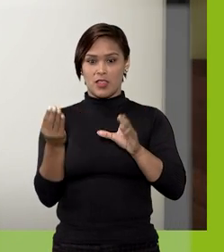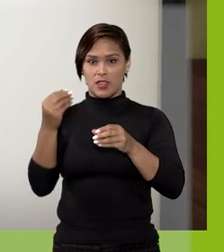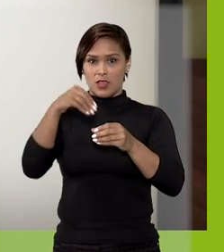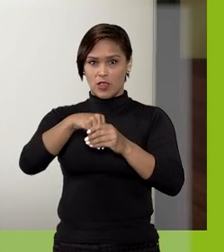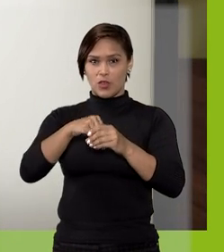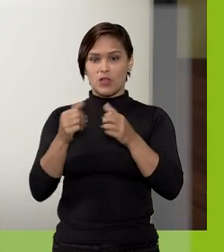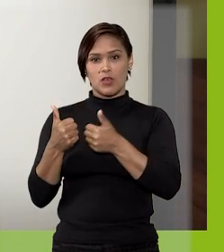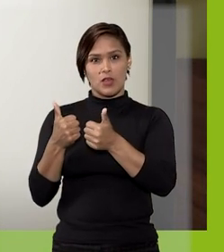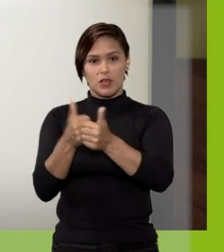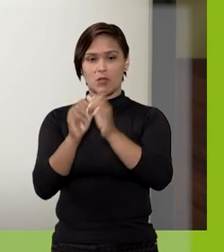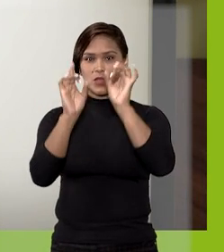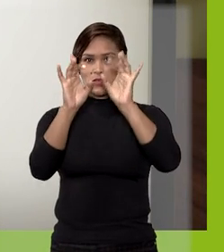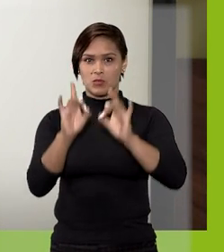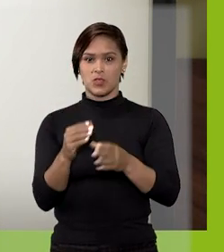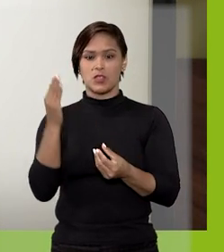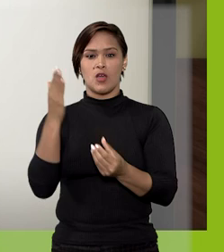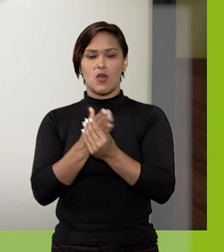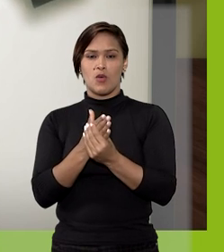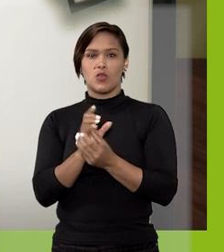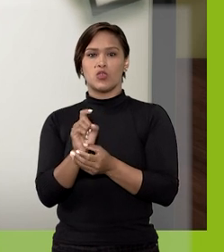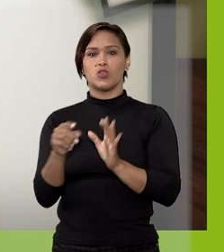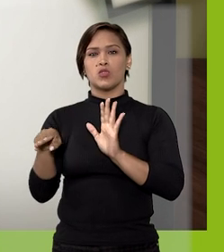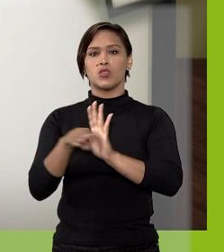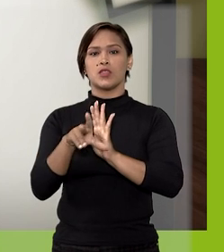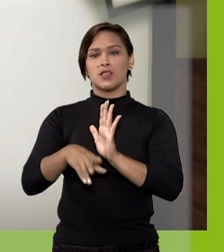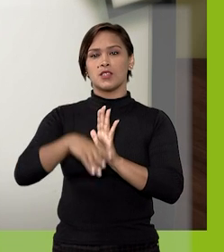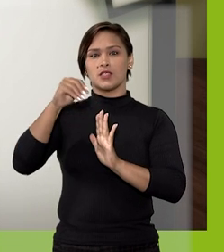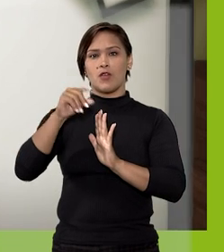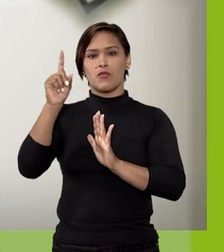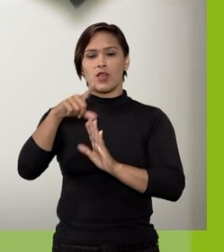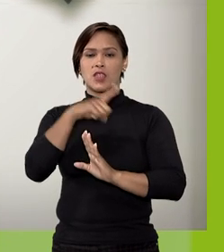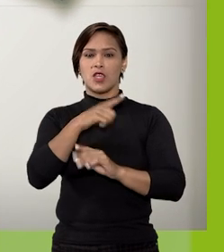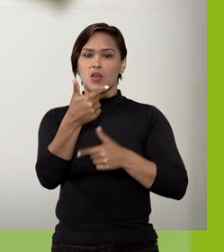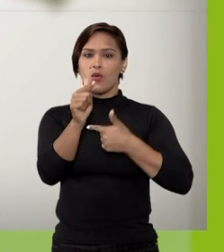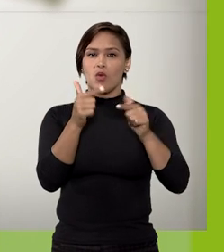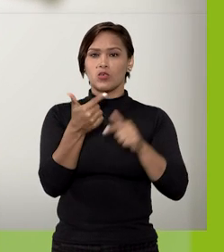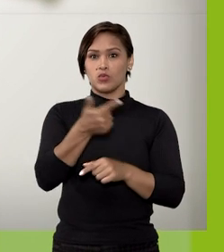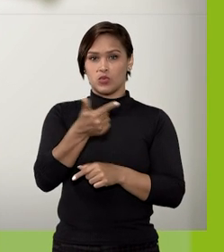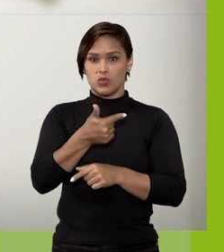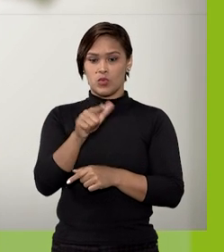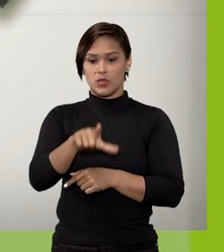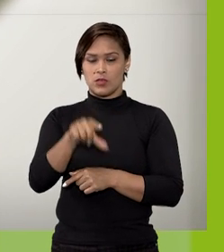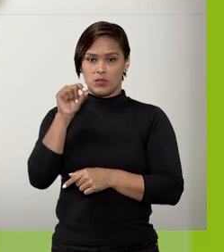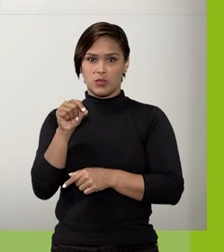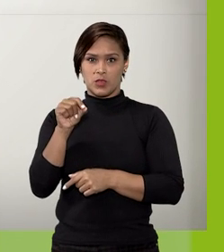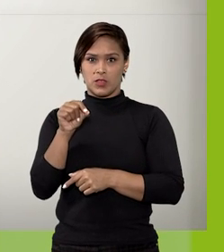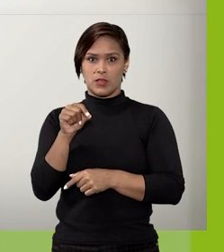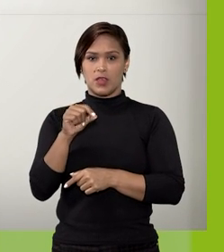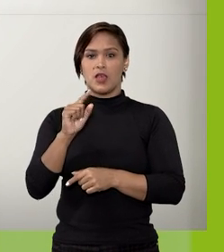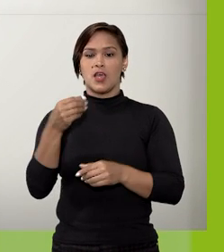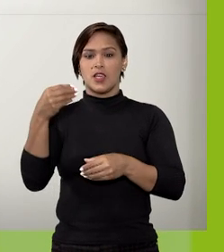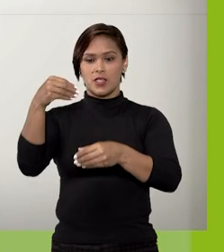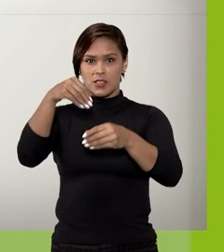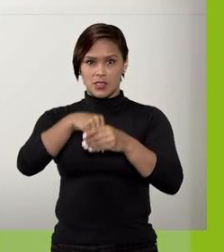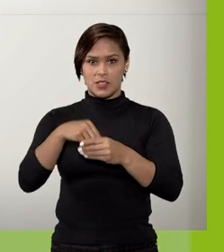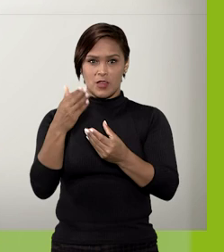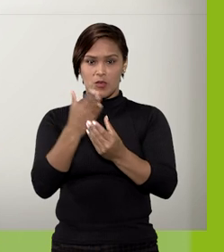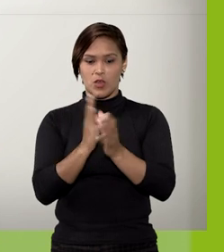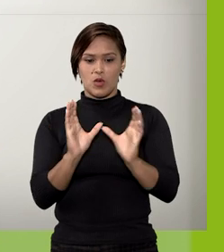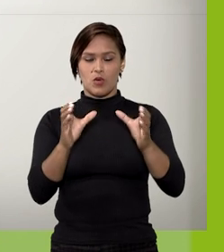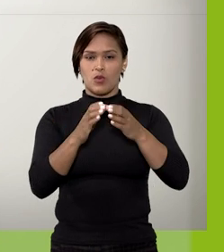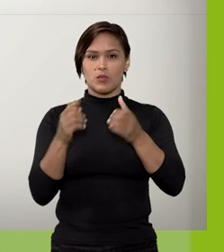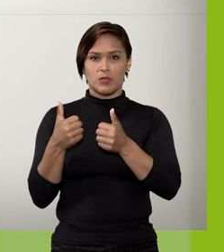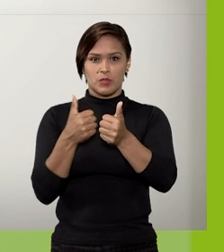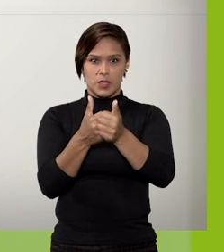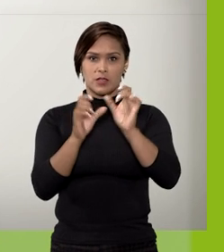de incluir em acompanhamento especial, clicando apenas em Salvar, você tem outras duas opções. Inserir o processo em um grupo